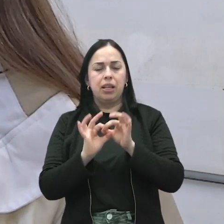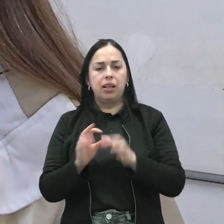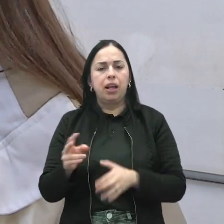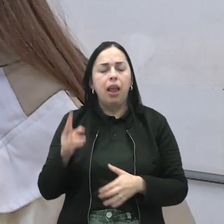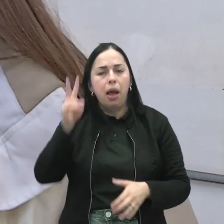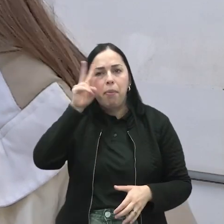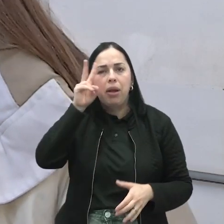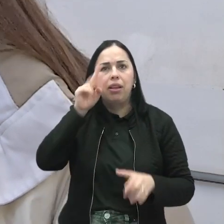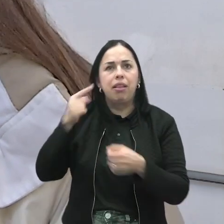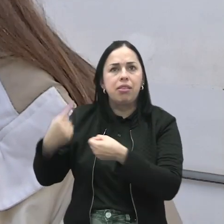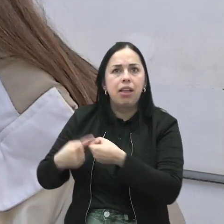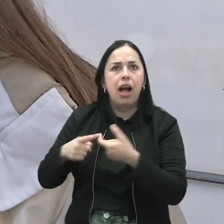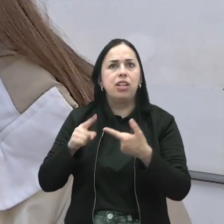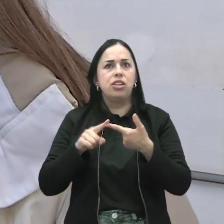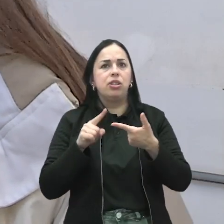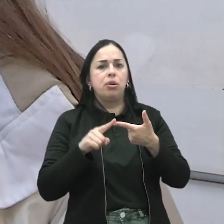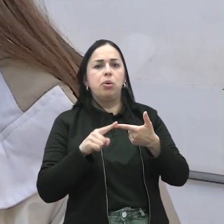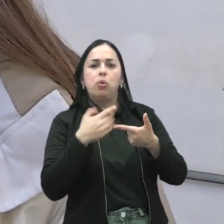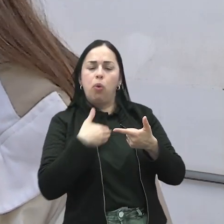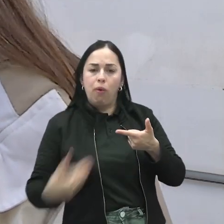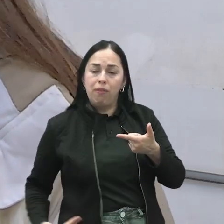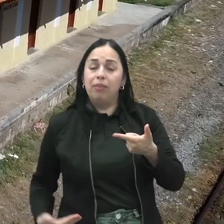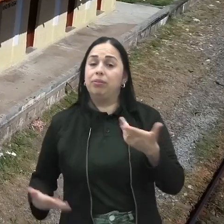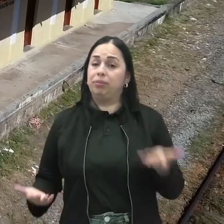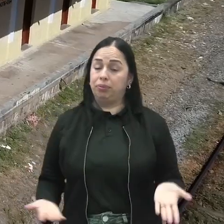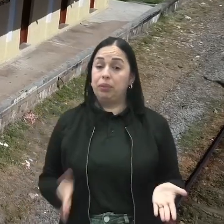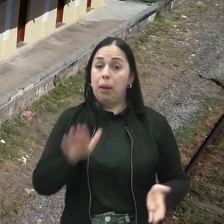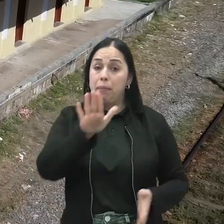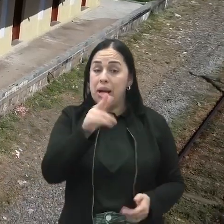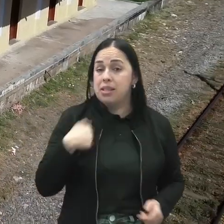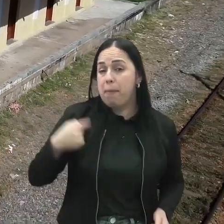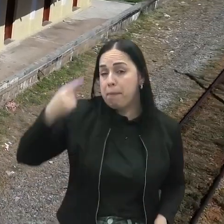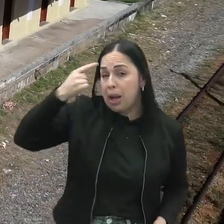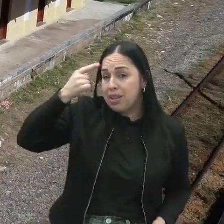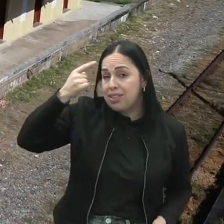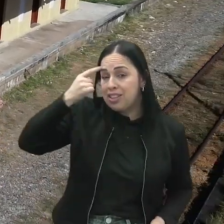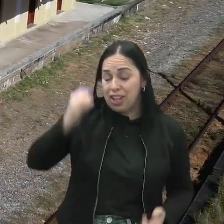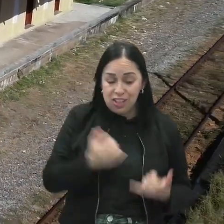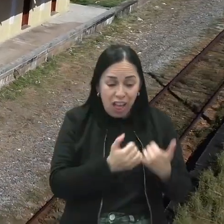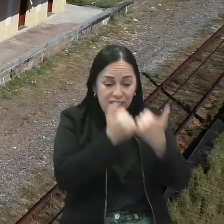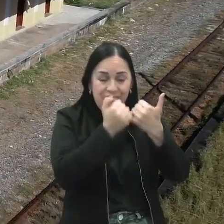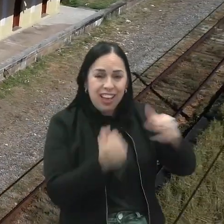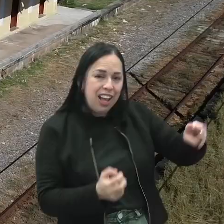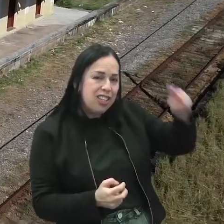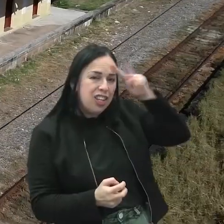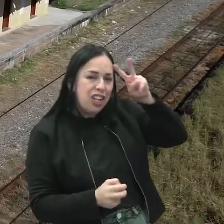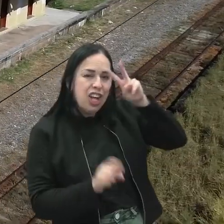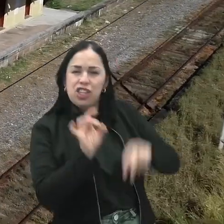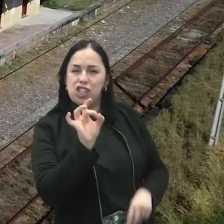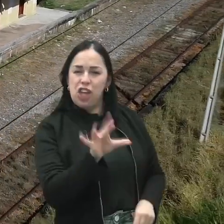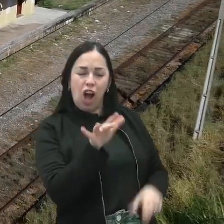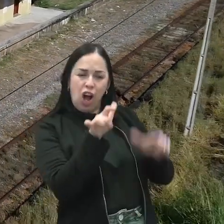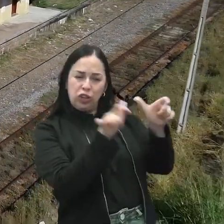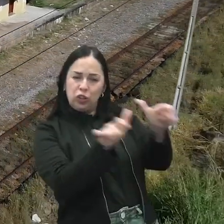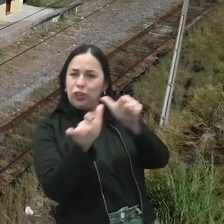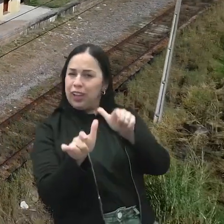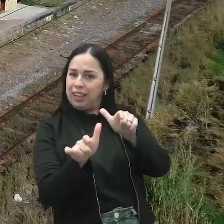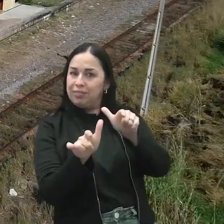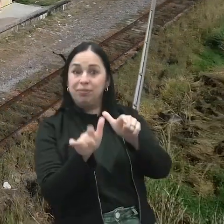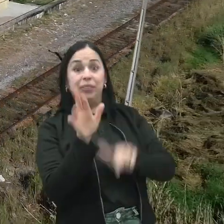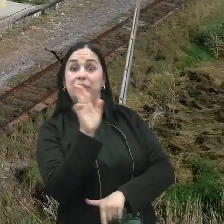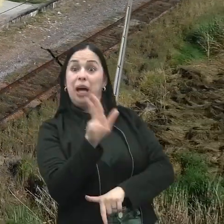as nossas cidades, o Estado, a União. Mas engana-se quem pensa que patrimônios históricos são